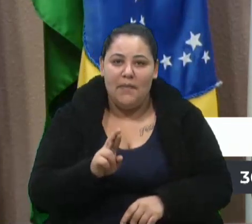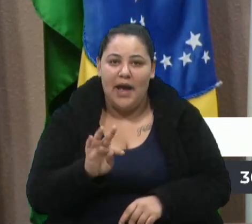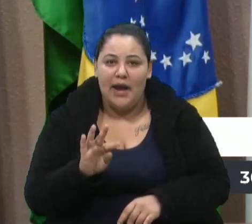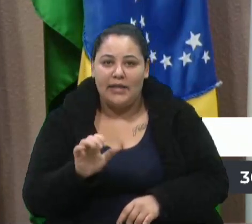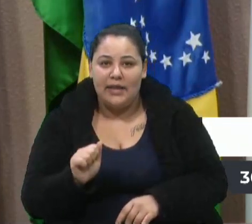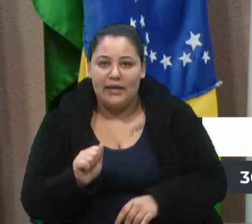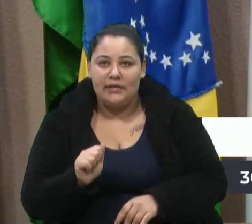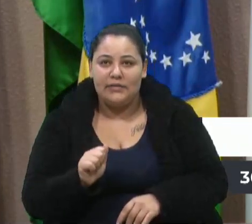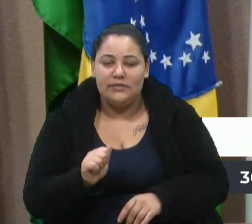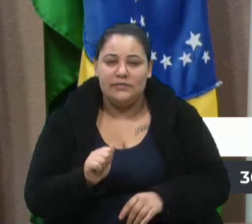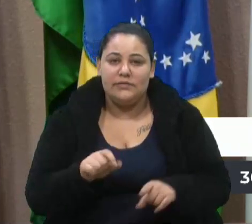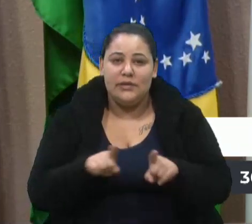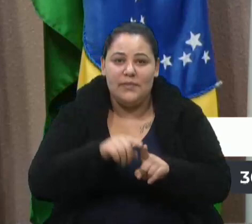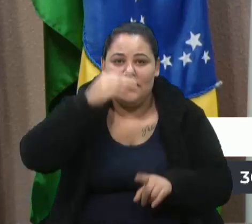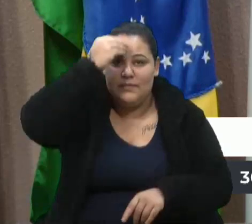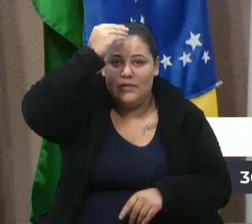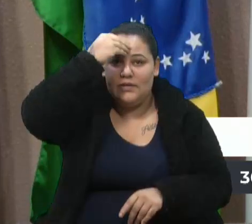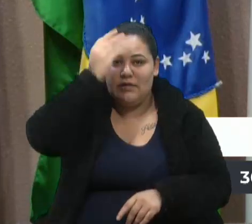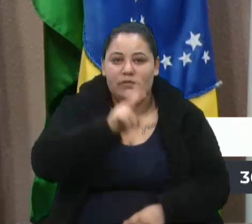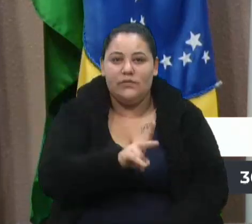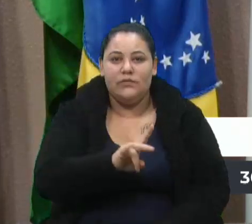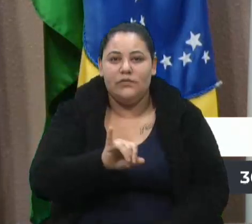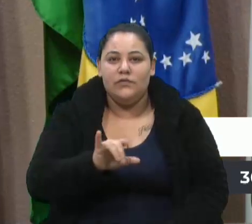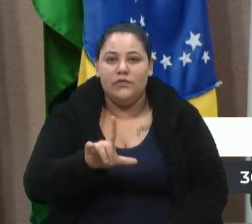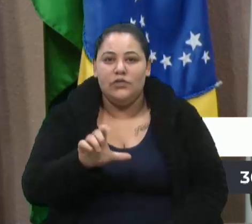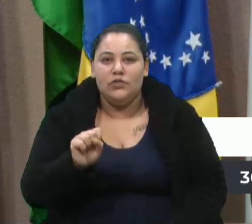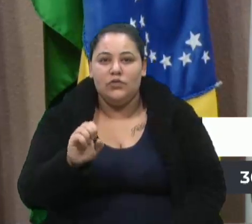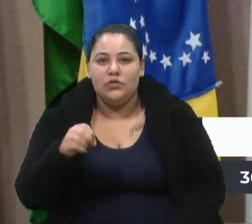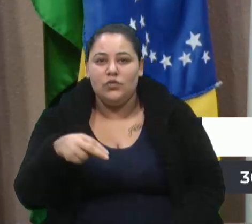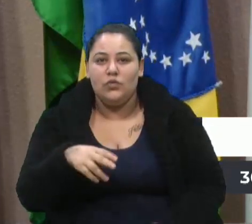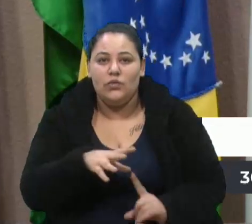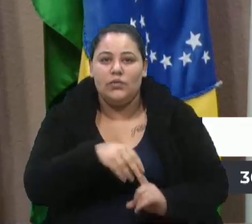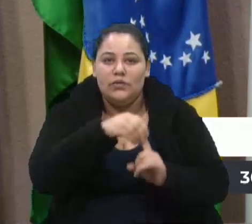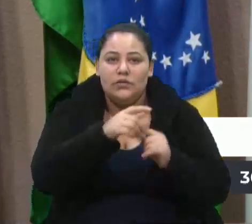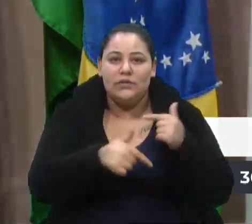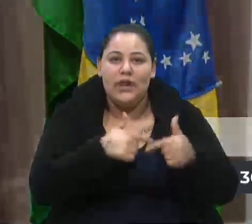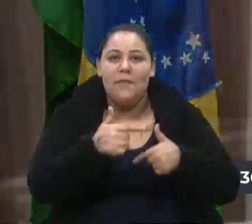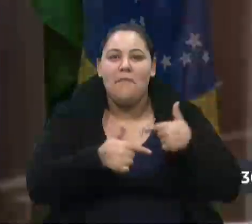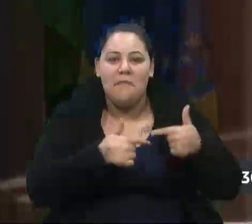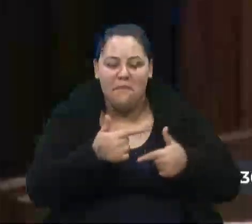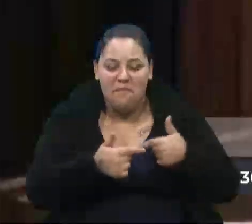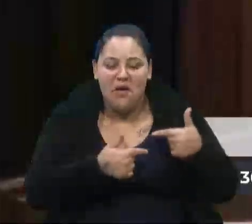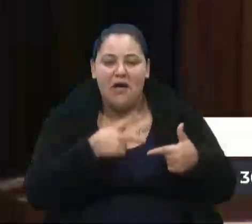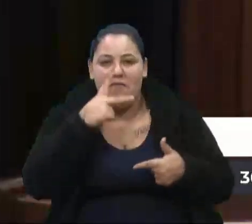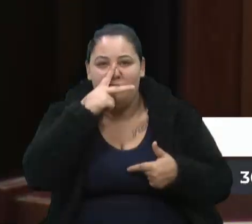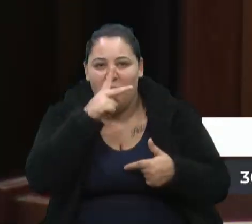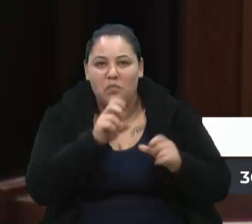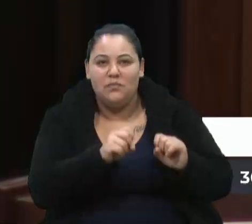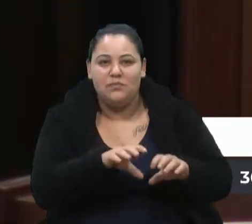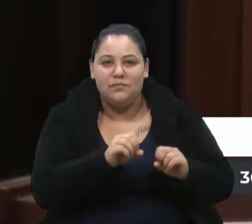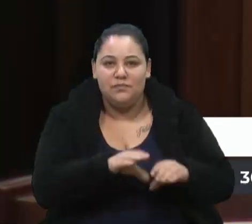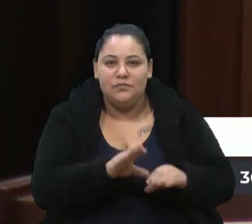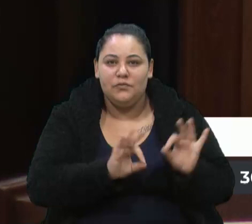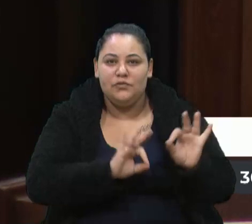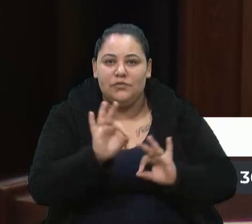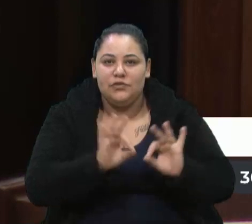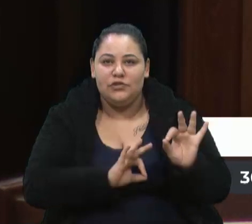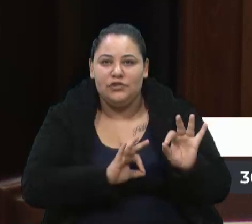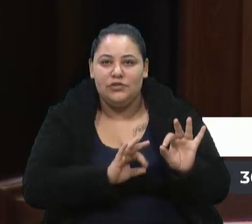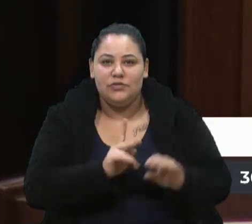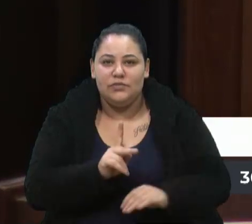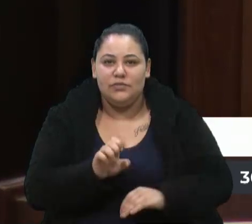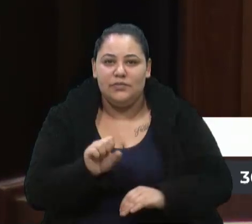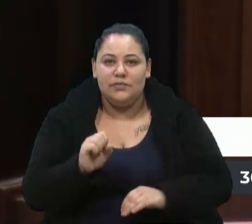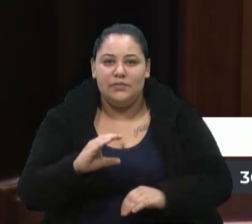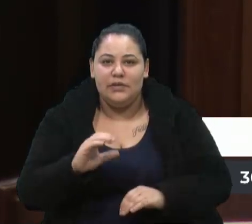o paraninfo você ouviu o som da Agostini e principalmente o trabalho incansável dos educadores ali do Projeto Pescar São José